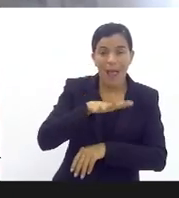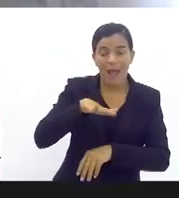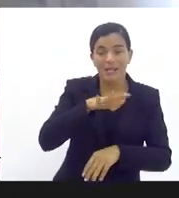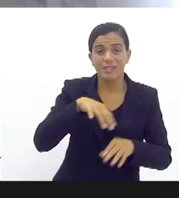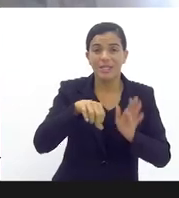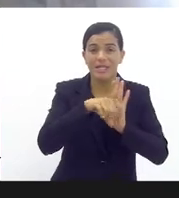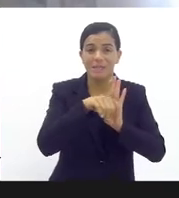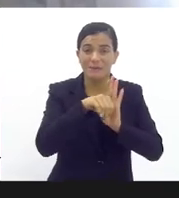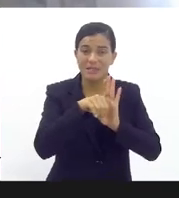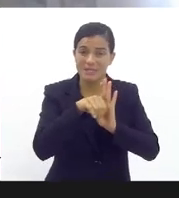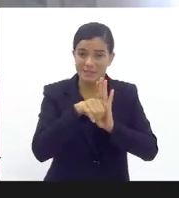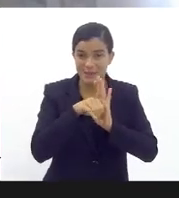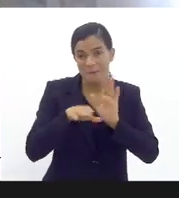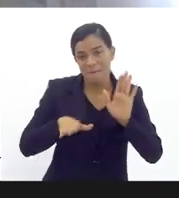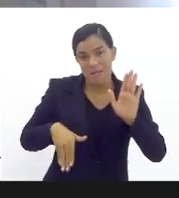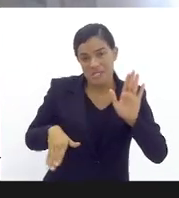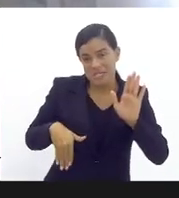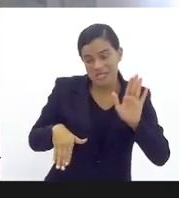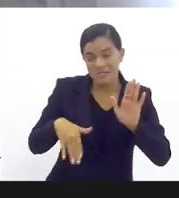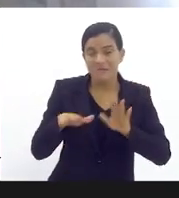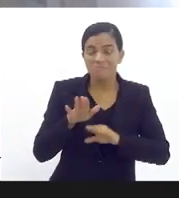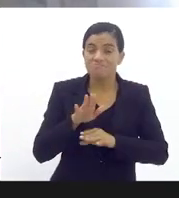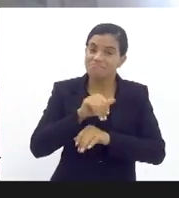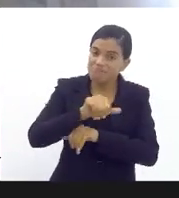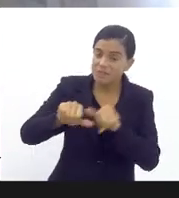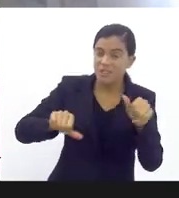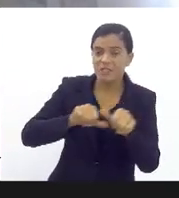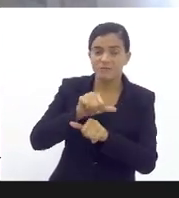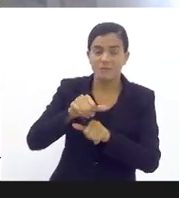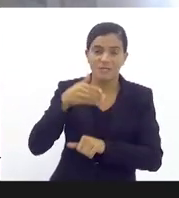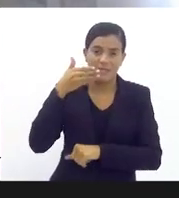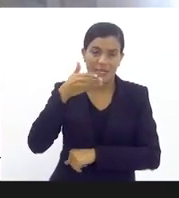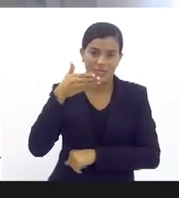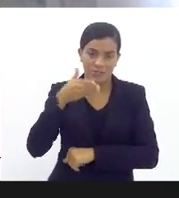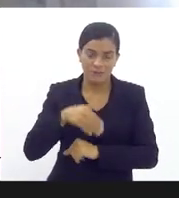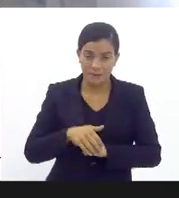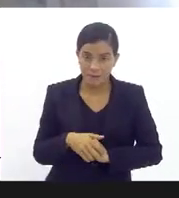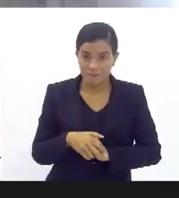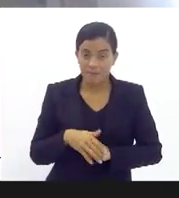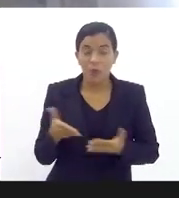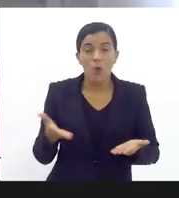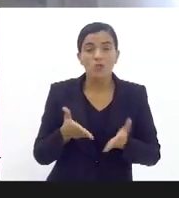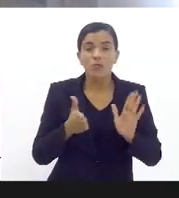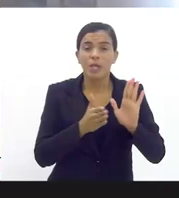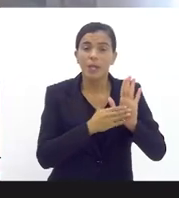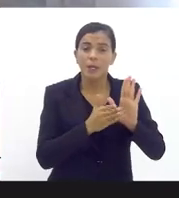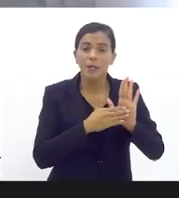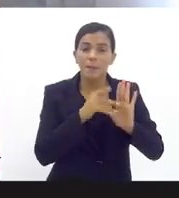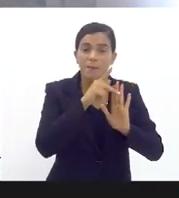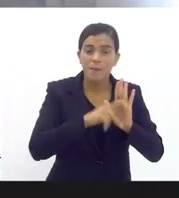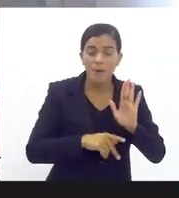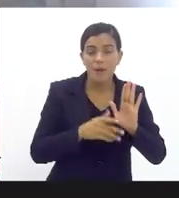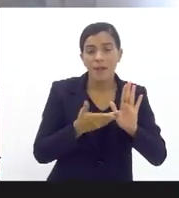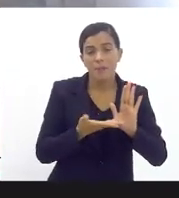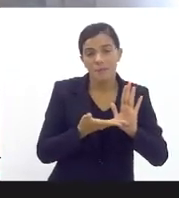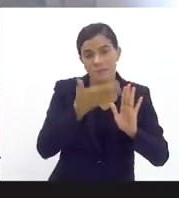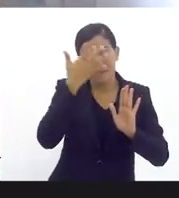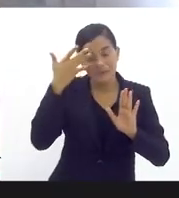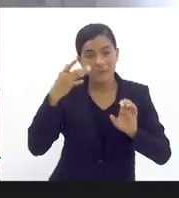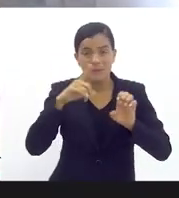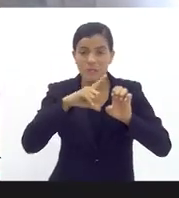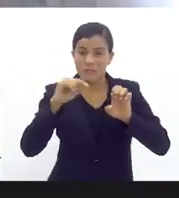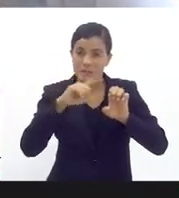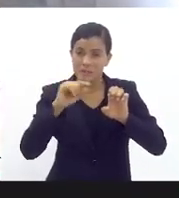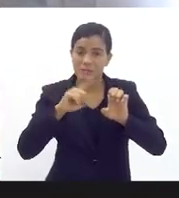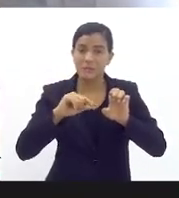e para poder transformar essa narrativa. Então, por exemplo, a gente tem programas de aceleração de pessoas empreendedoras